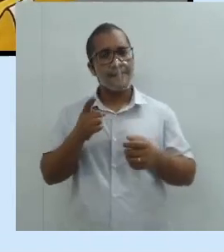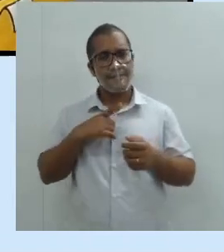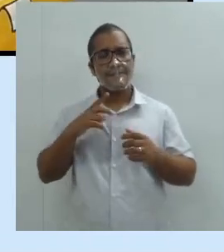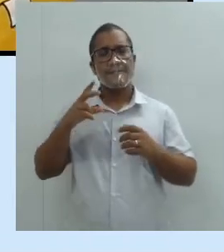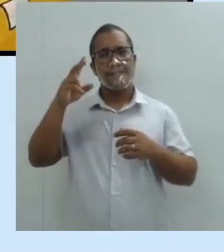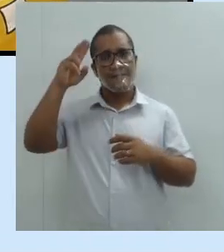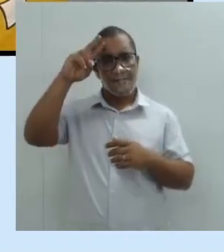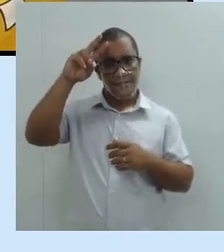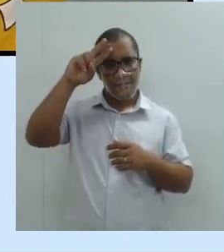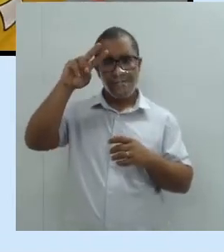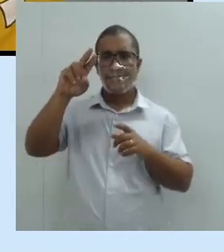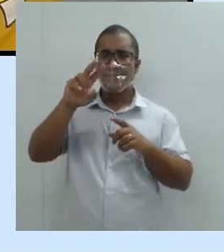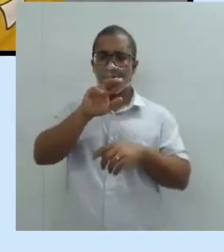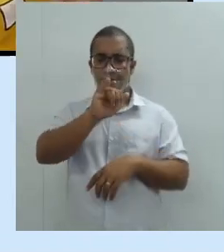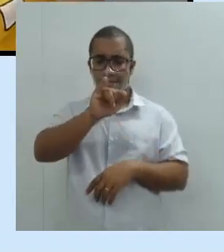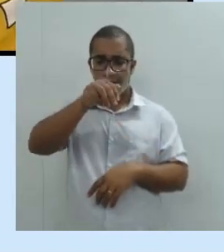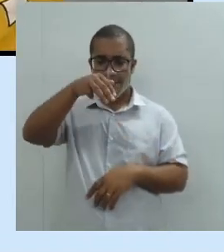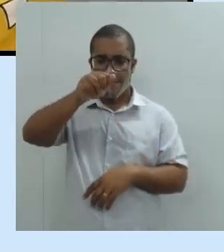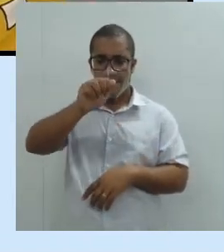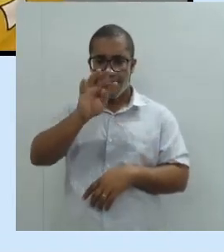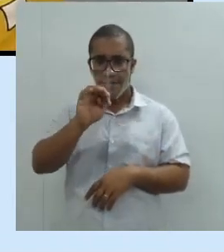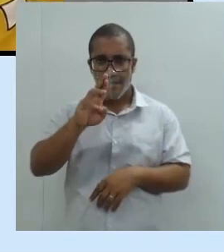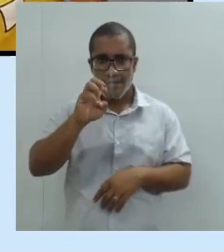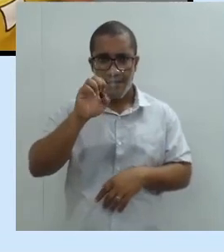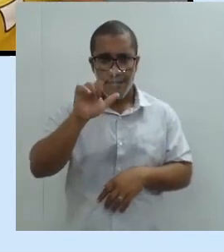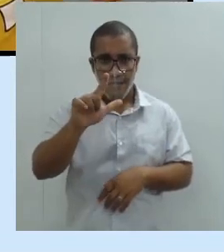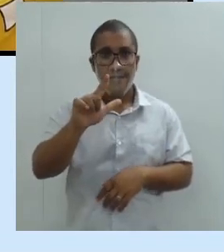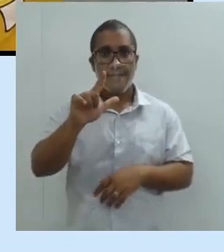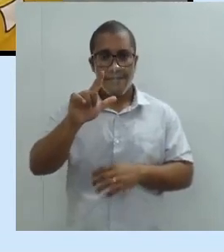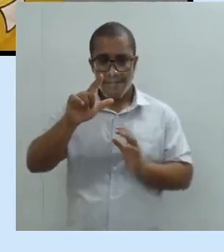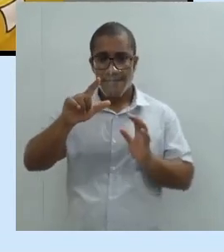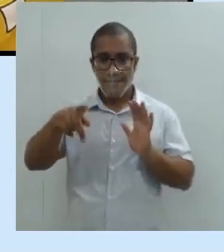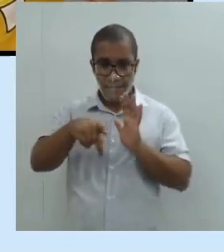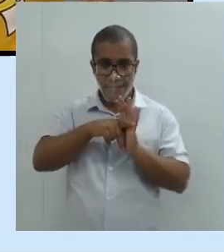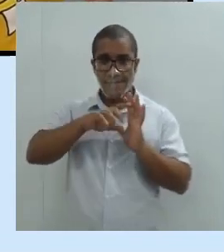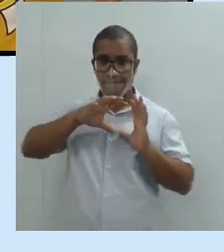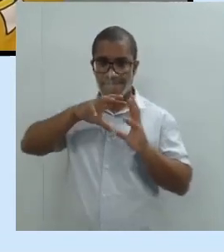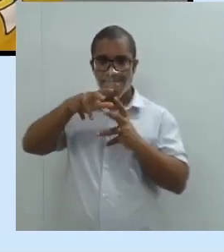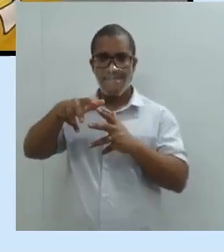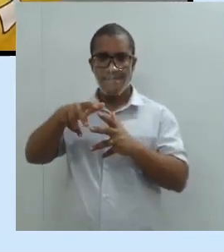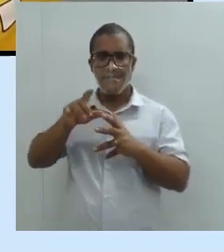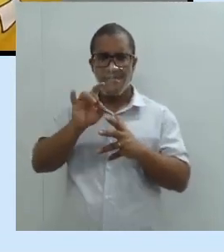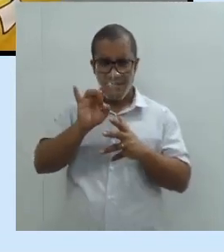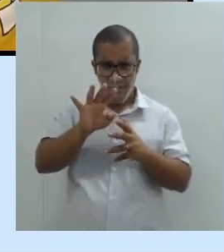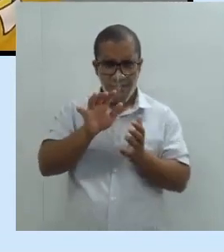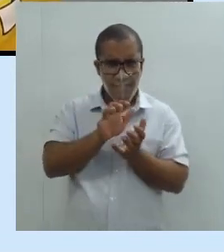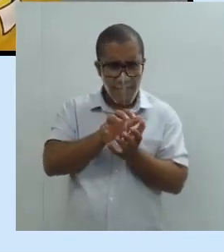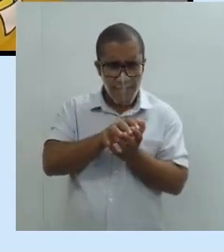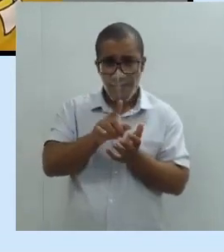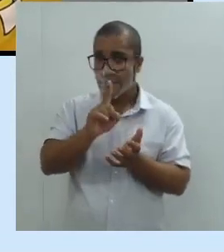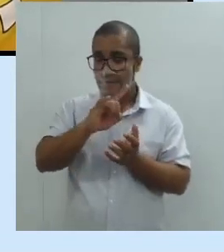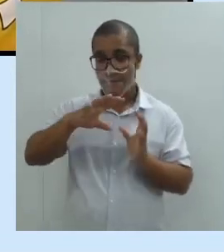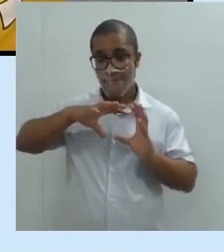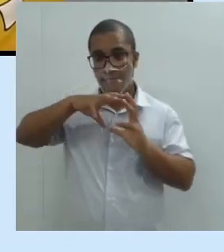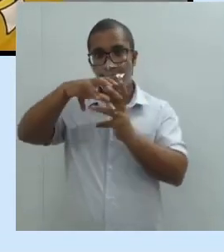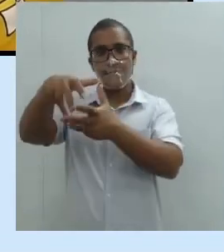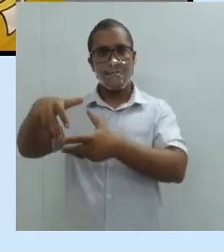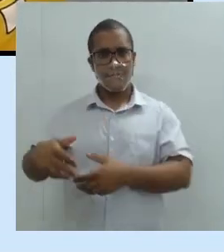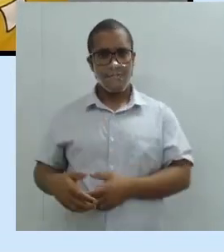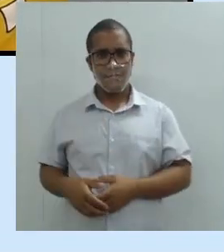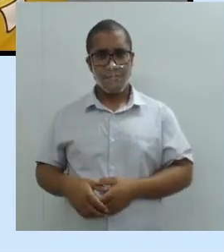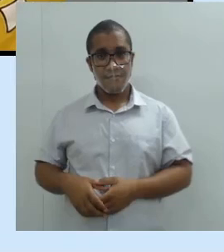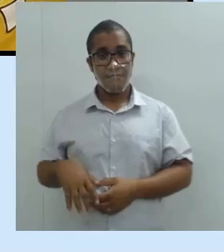histórico imaterial da humanidade. Veja só, não é só de Pernambuco não, é do